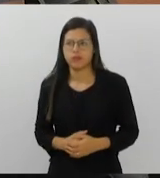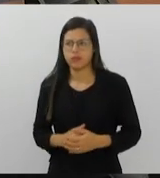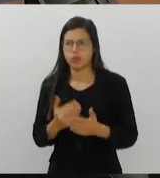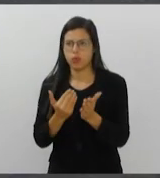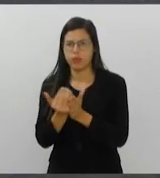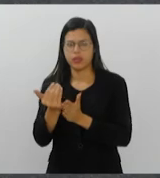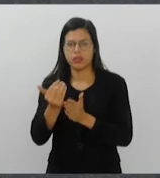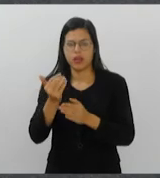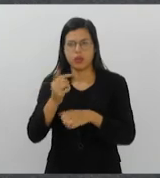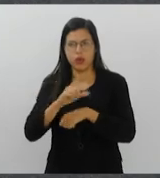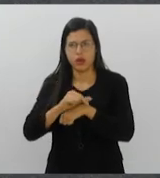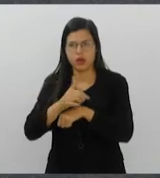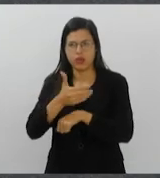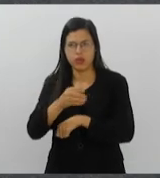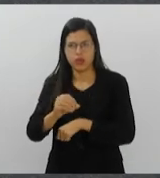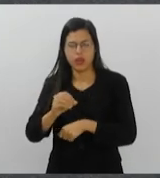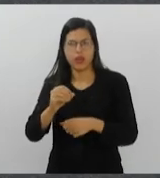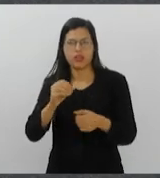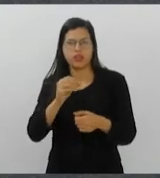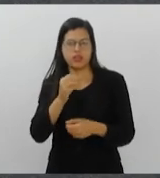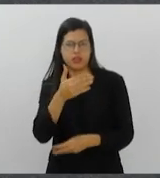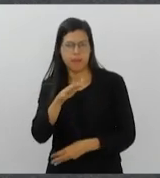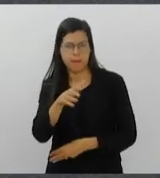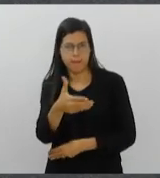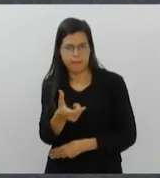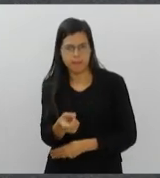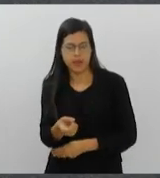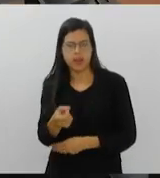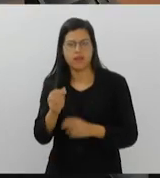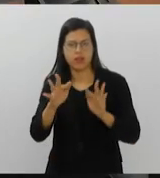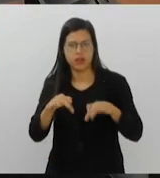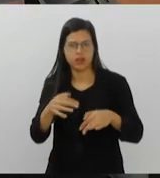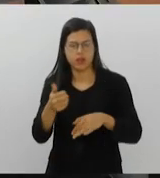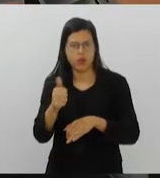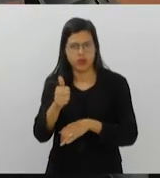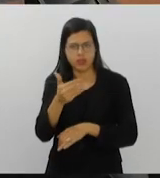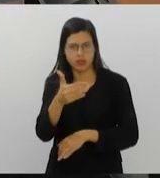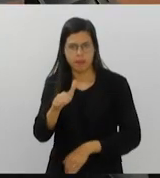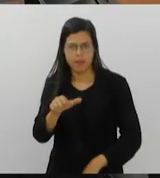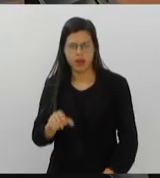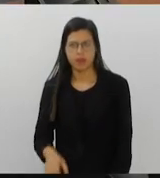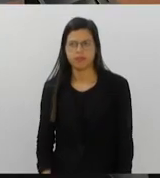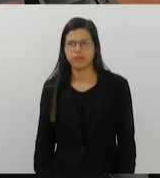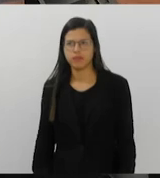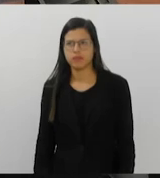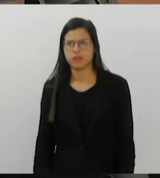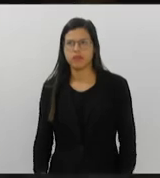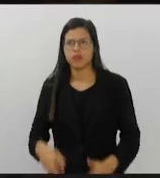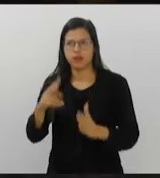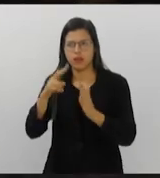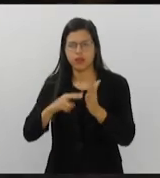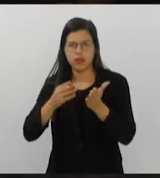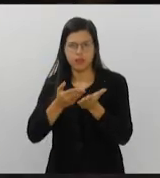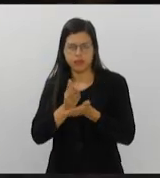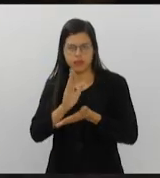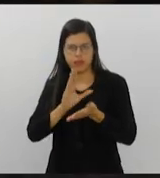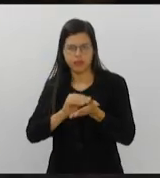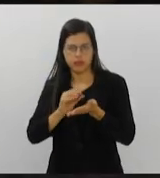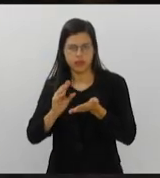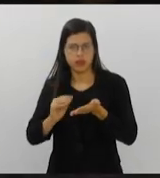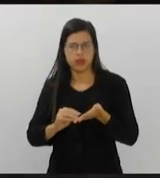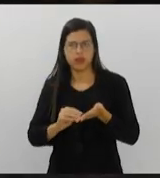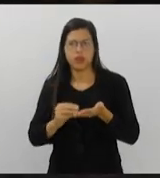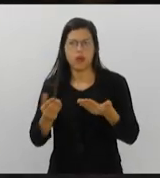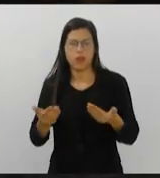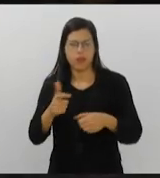iniciada às 10 horas e 30 minutos, foi encerrada às 11 horas e 19 minutos. Obrigado. Lida e aprovada a ata,